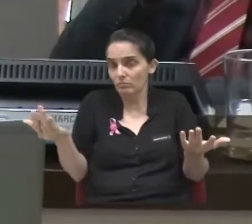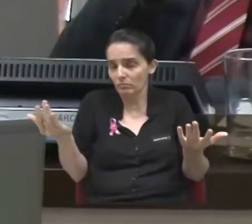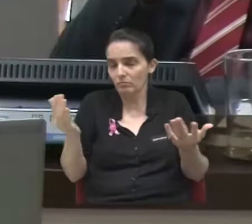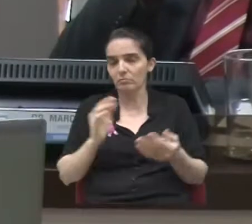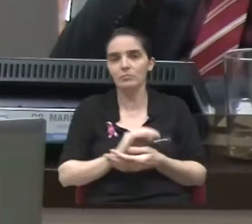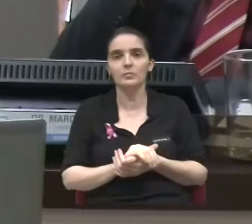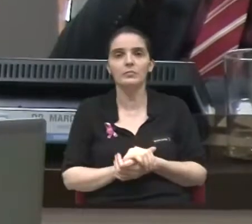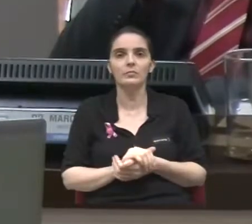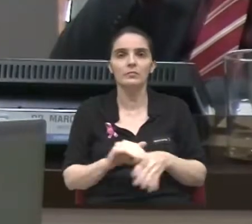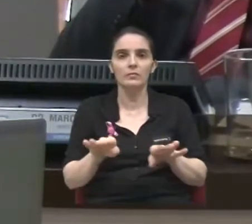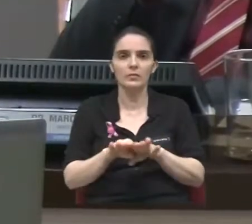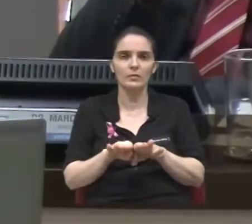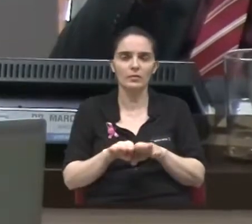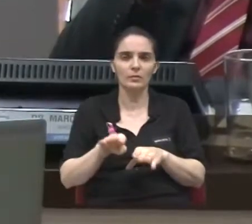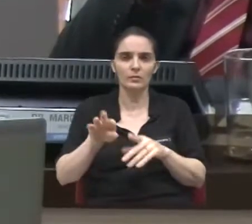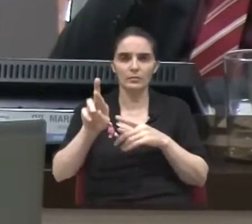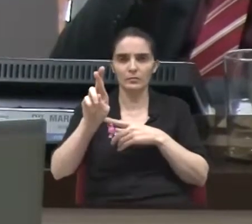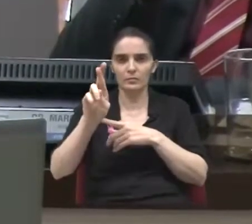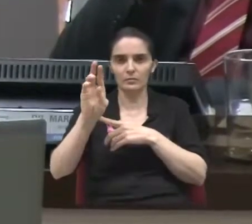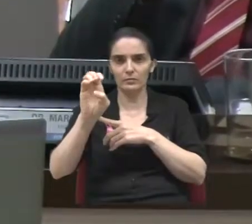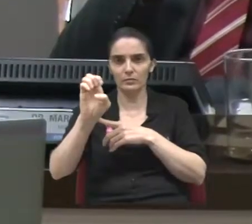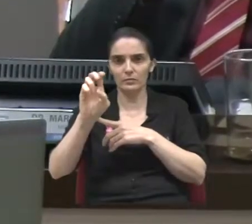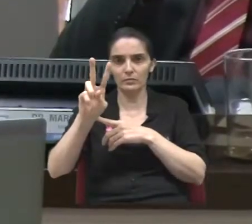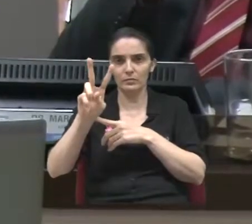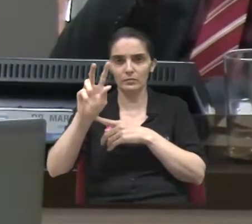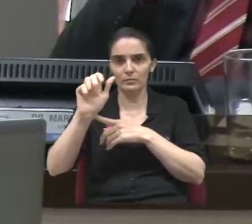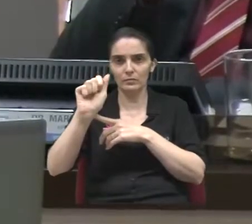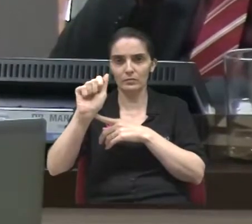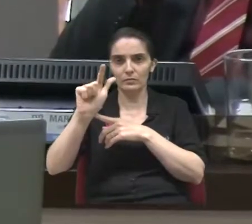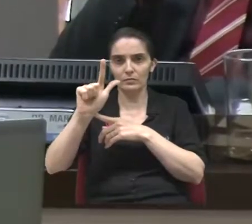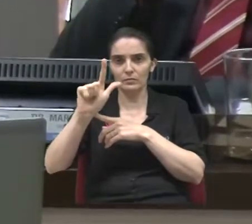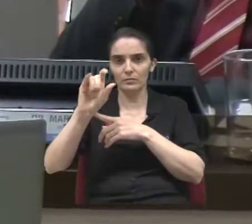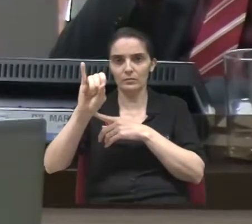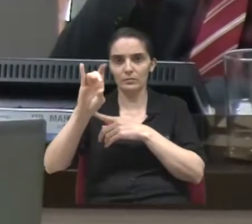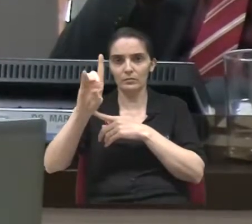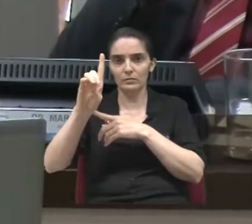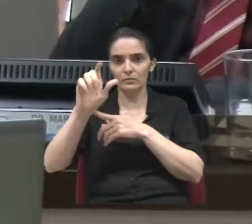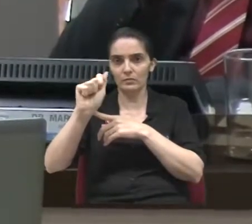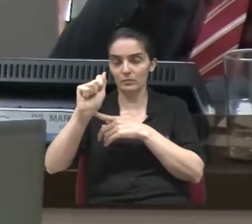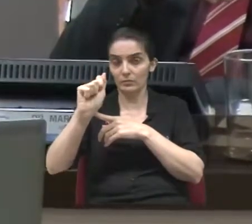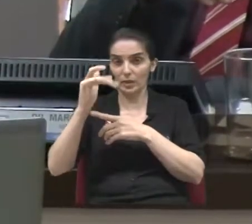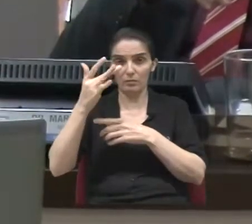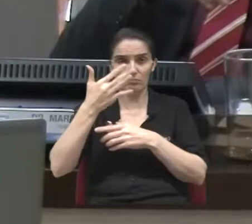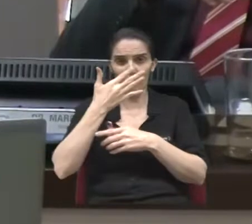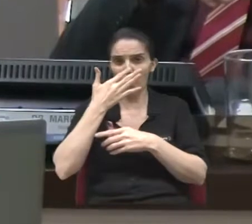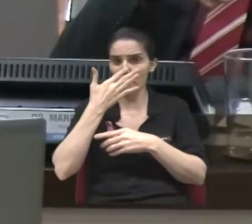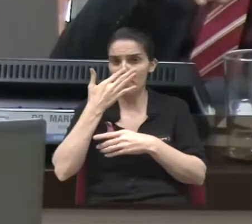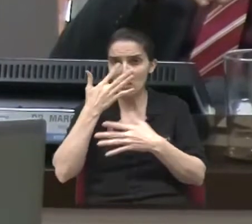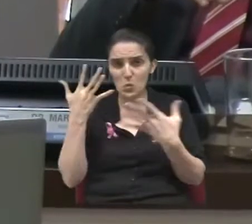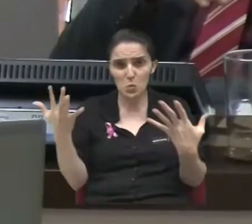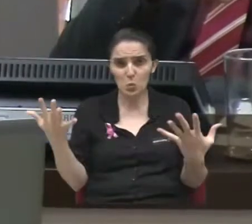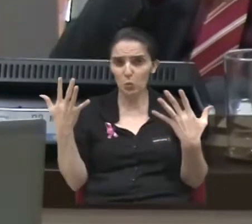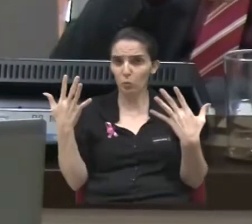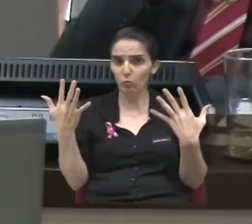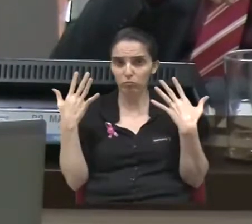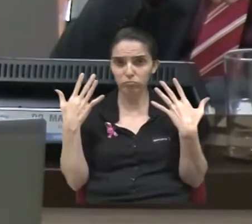uma coisa que eu particularmente acho um absurdo, o Revalida não está tendo, aí isso é uma